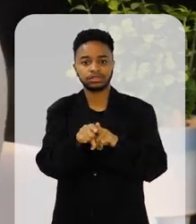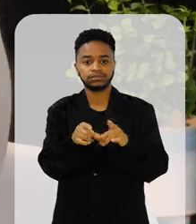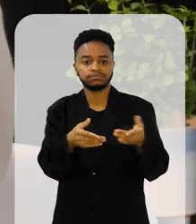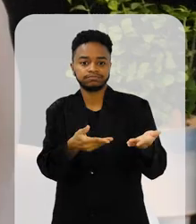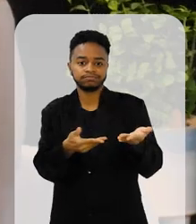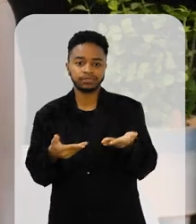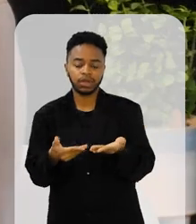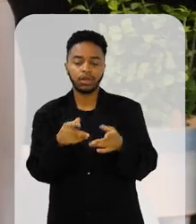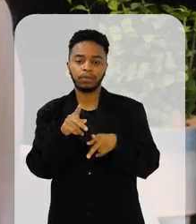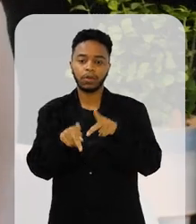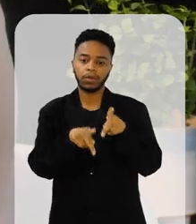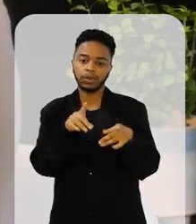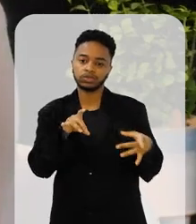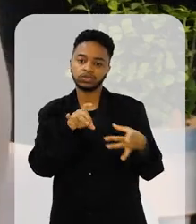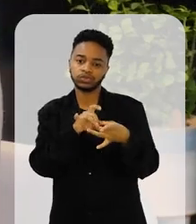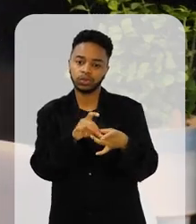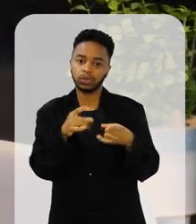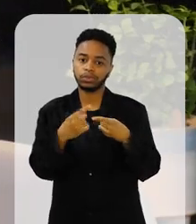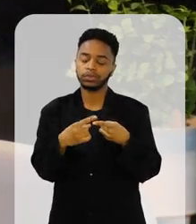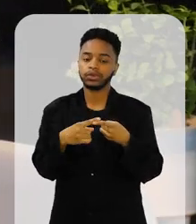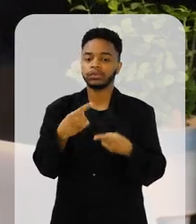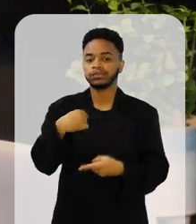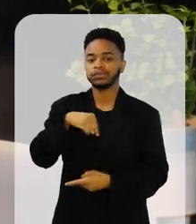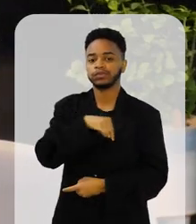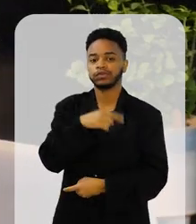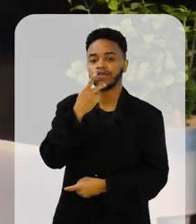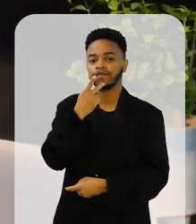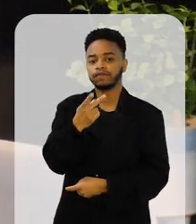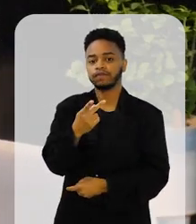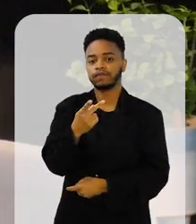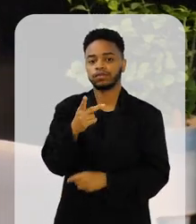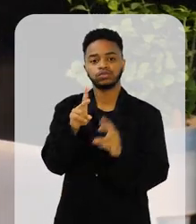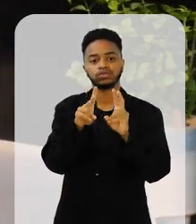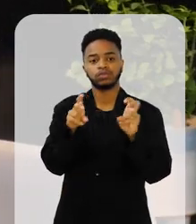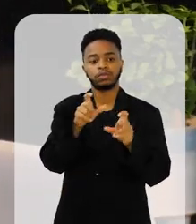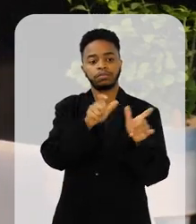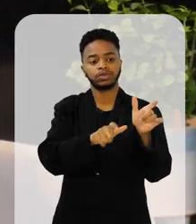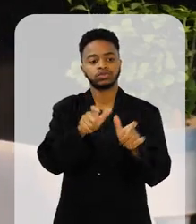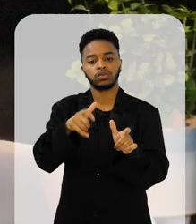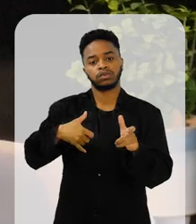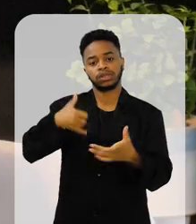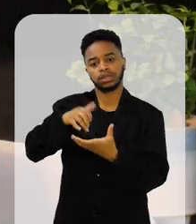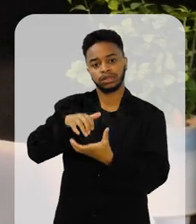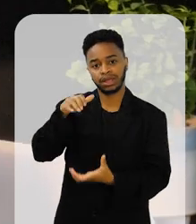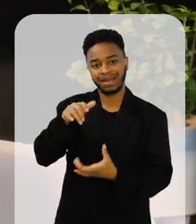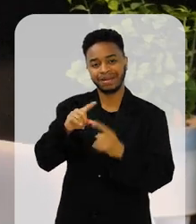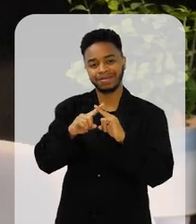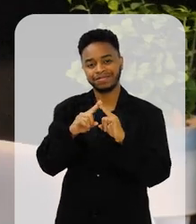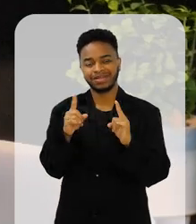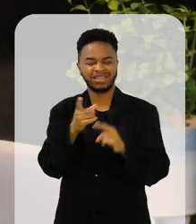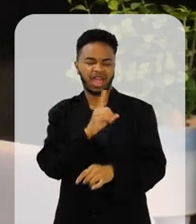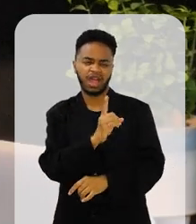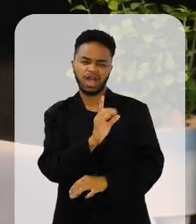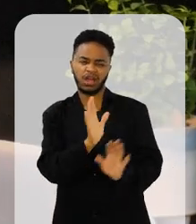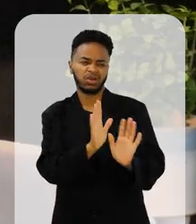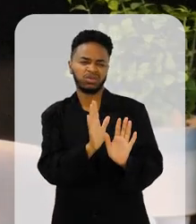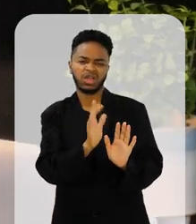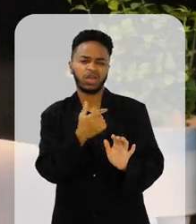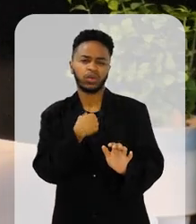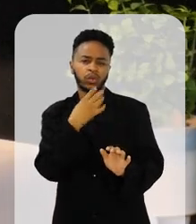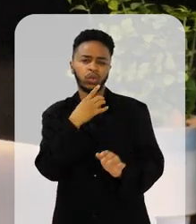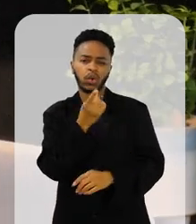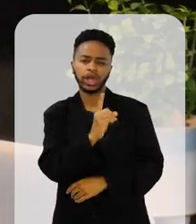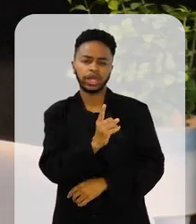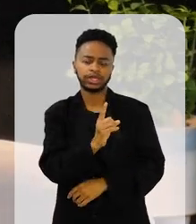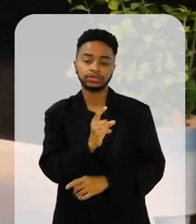a população. A gente está falando de pessoa idosa, mas só que, eu não